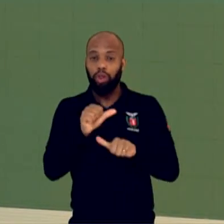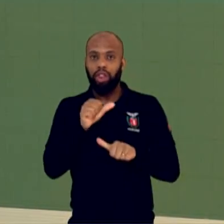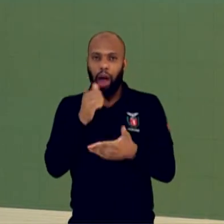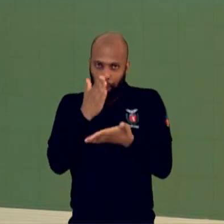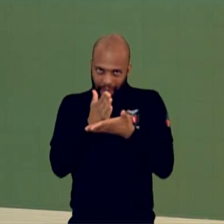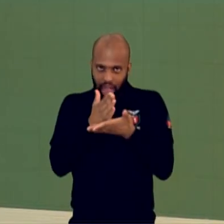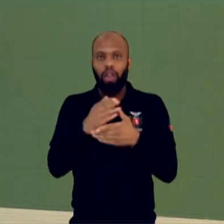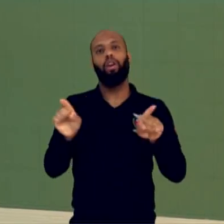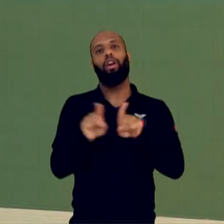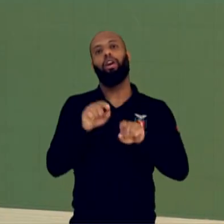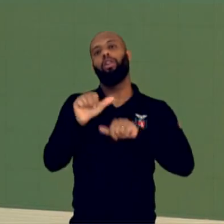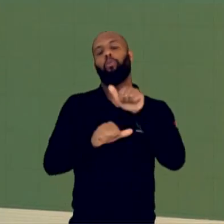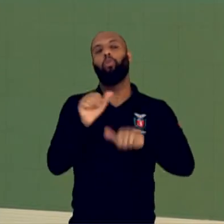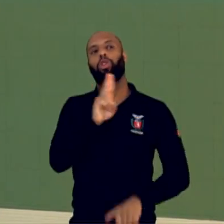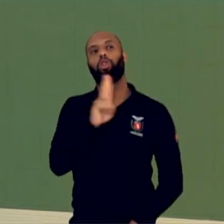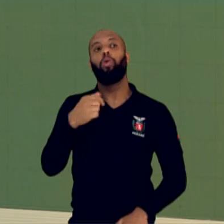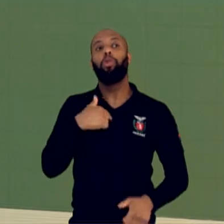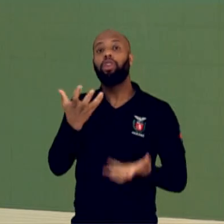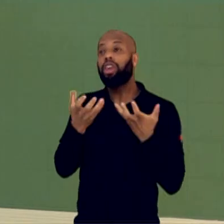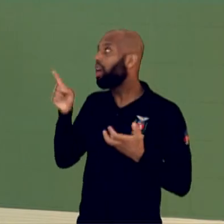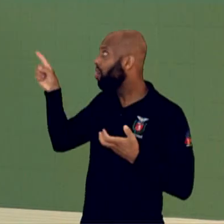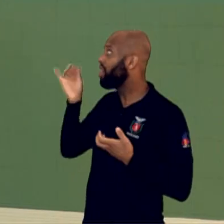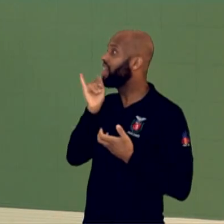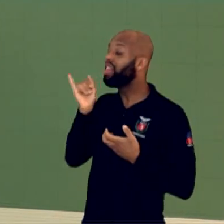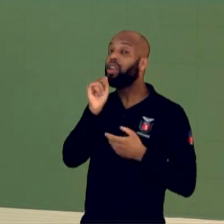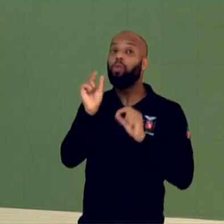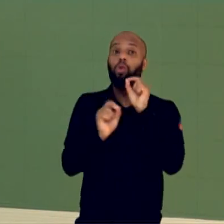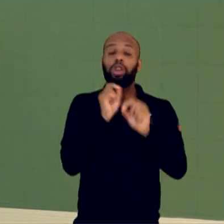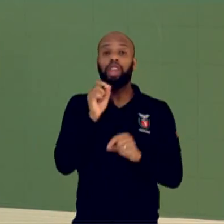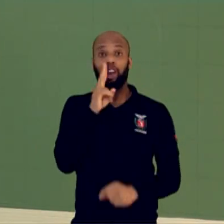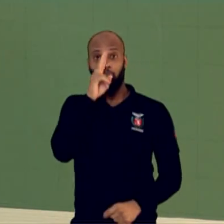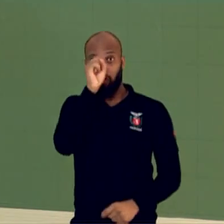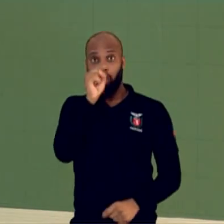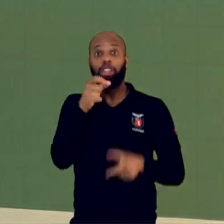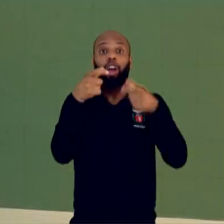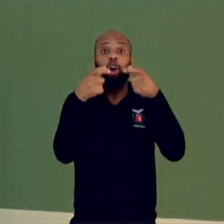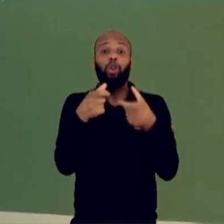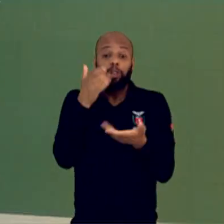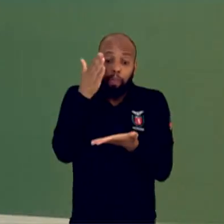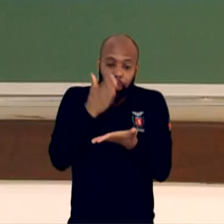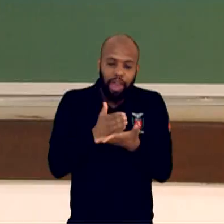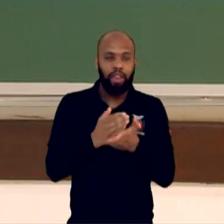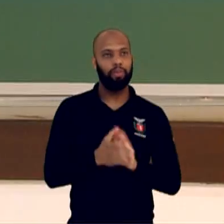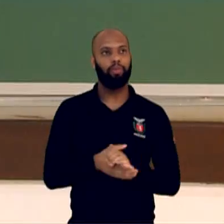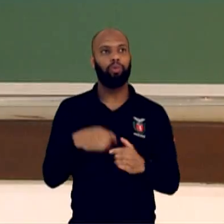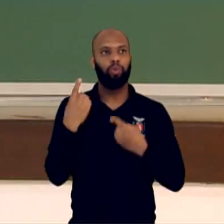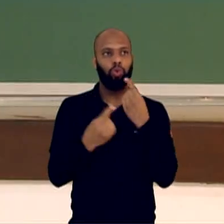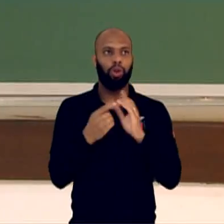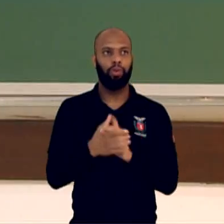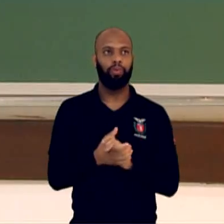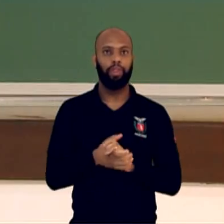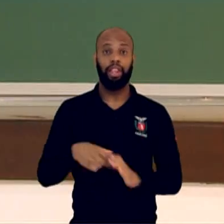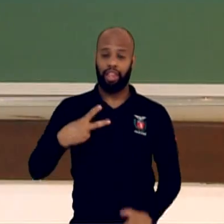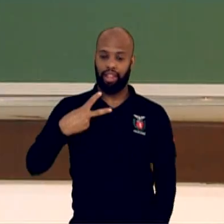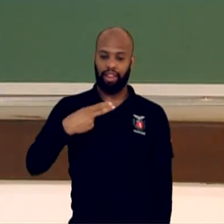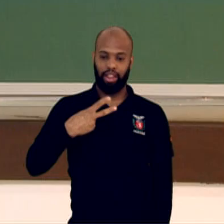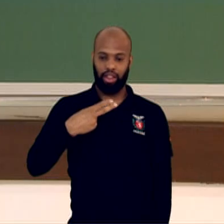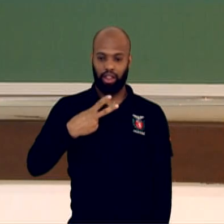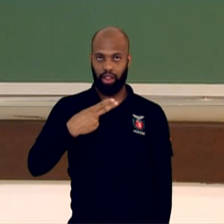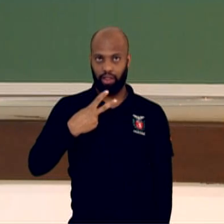Então, eu quero, daqueles exemplos ali, a que a força potente está no meio. Vamos ver qual que pode ser.